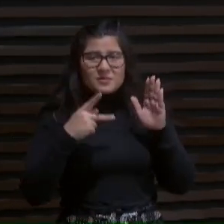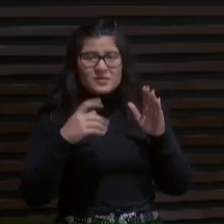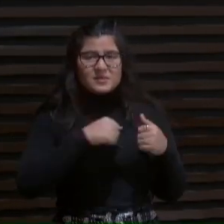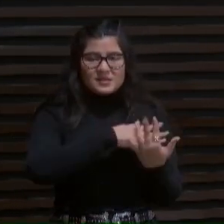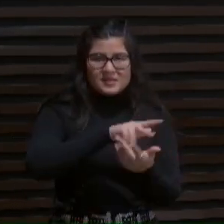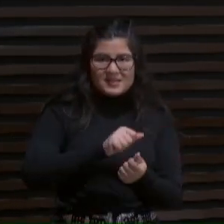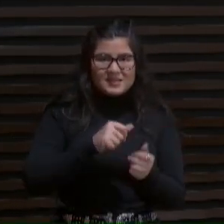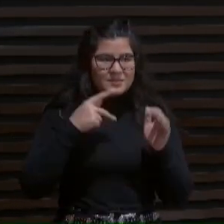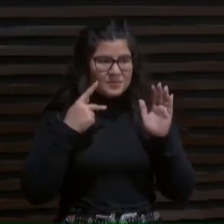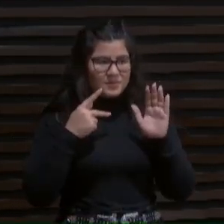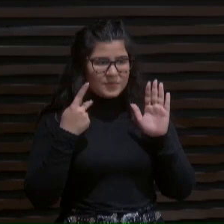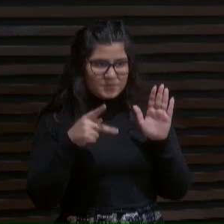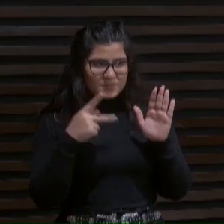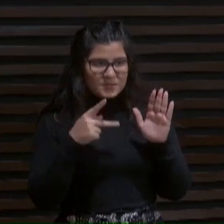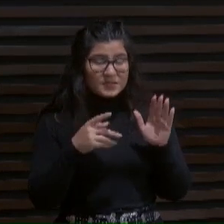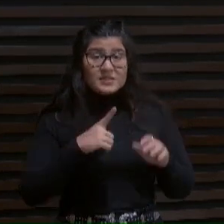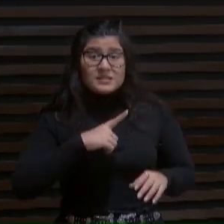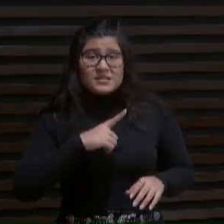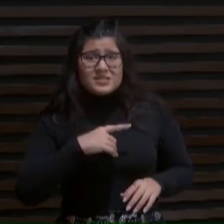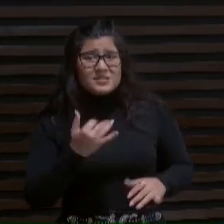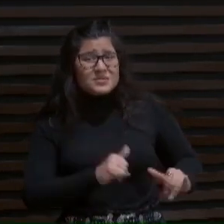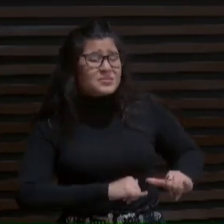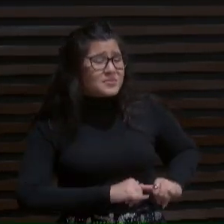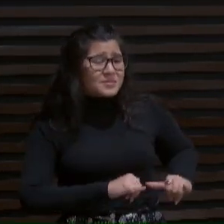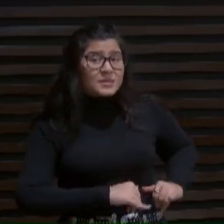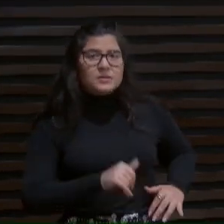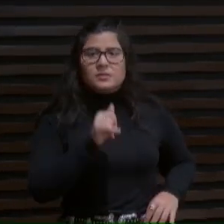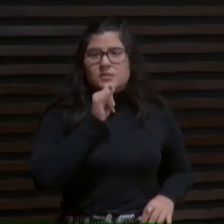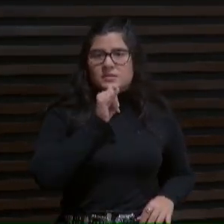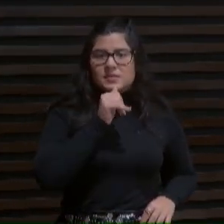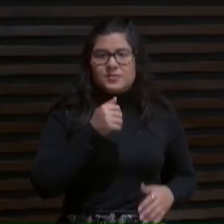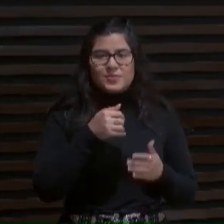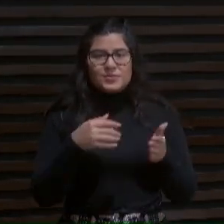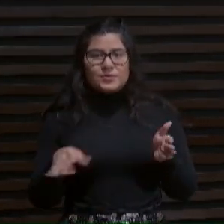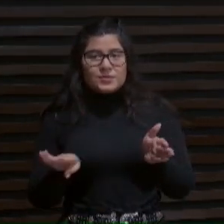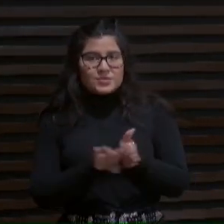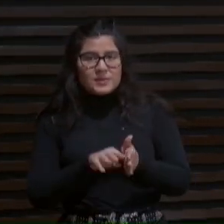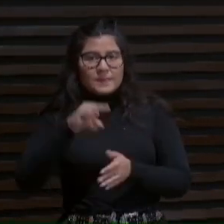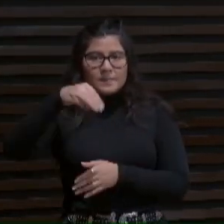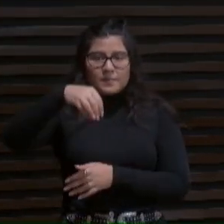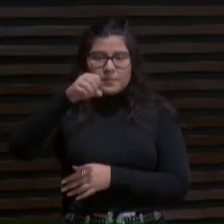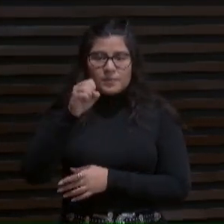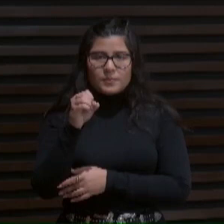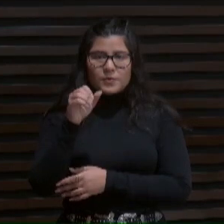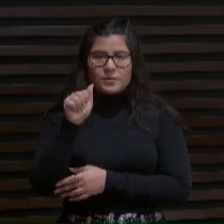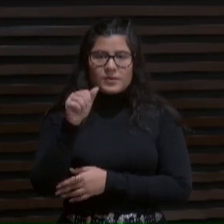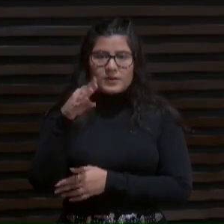Havia um sofrimento ali também. Por exemplo, quando eles chegam em Moabe, e ali eles veem